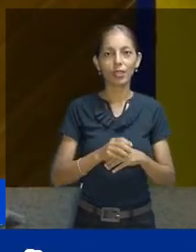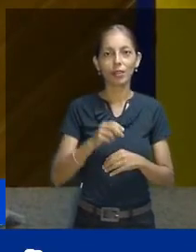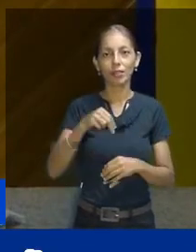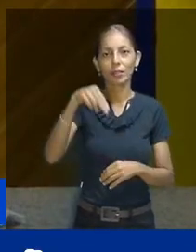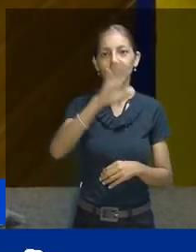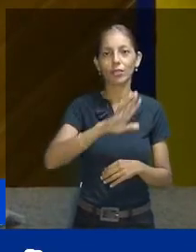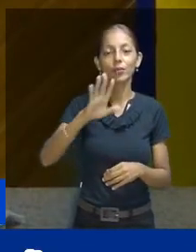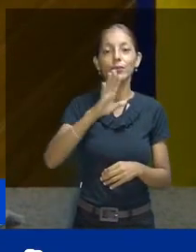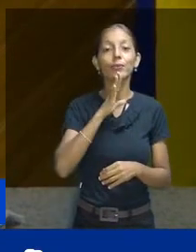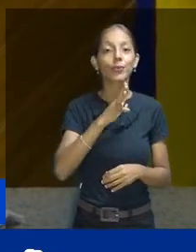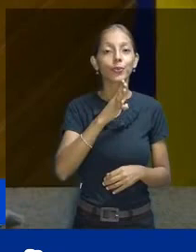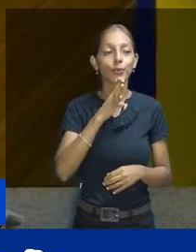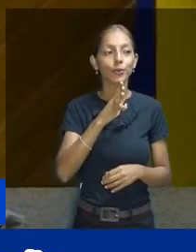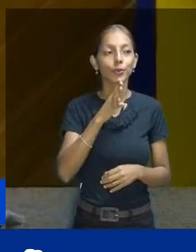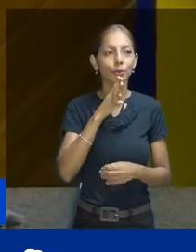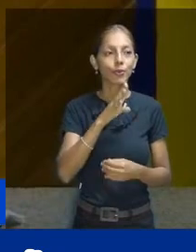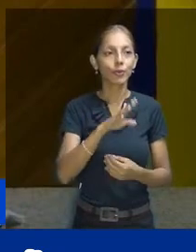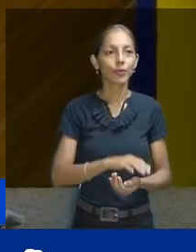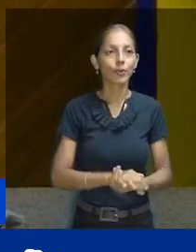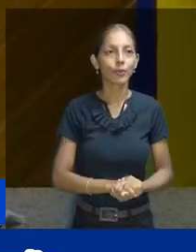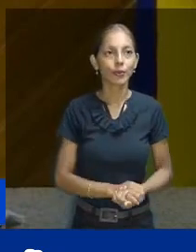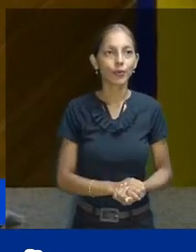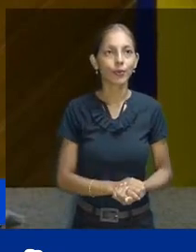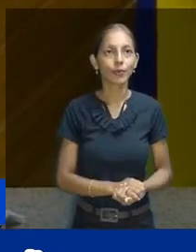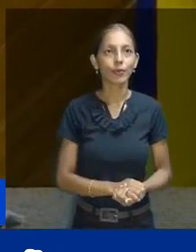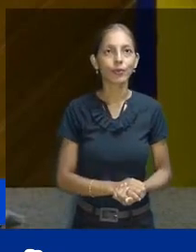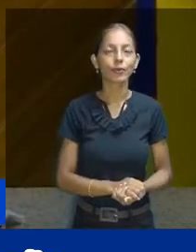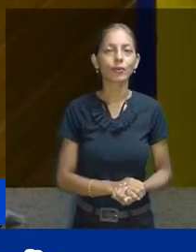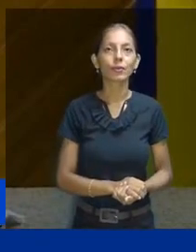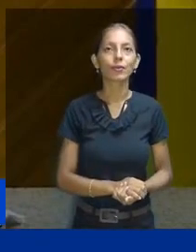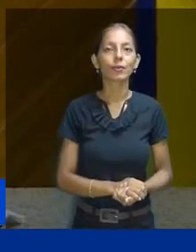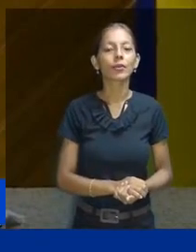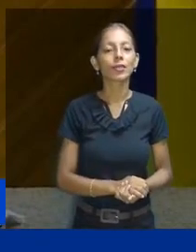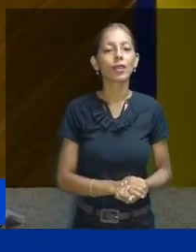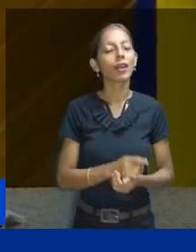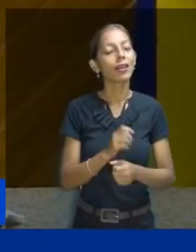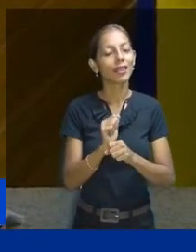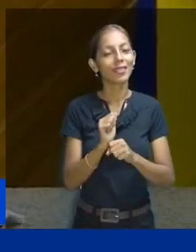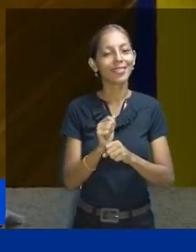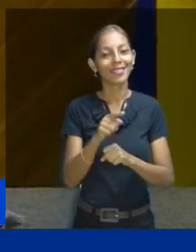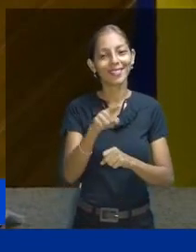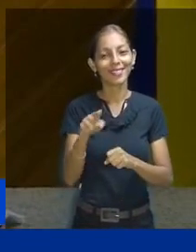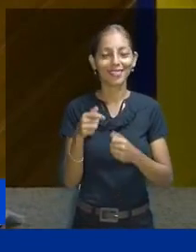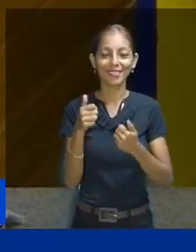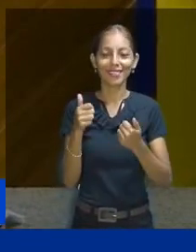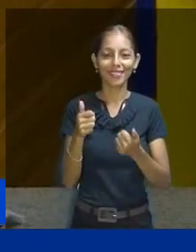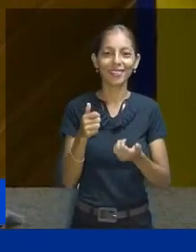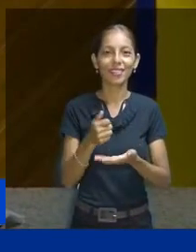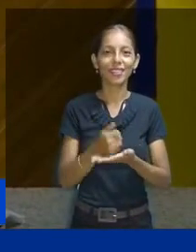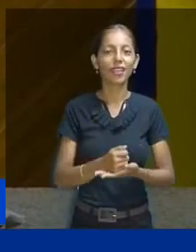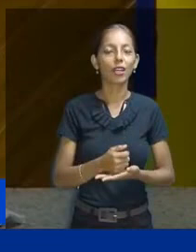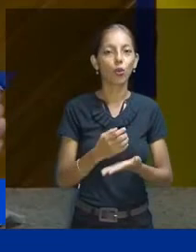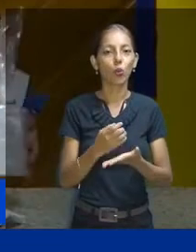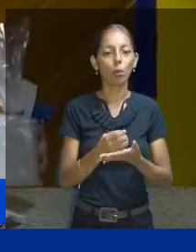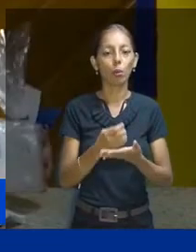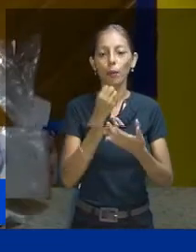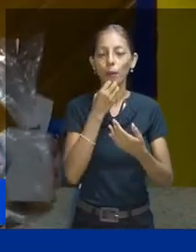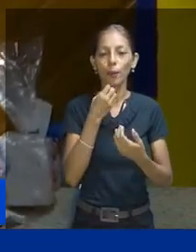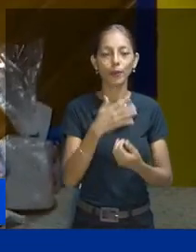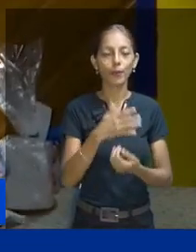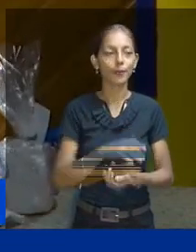Então, espero que seja muito útil e guardar com muito carinho isso para nós, tá bom?